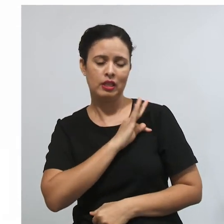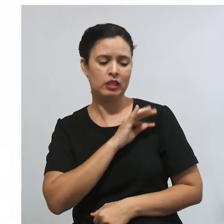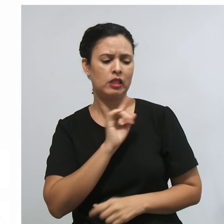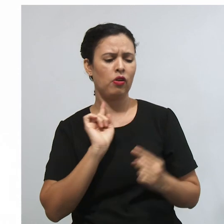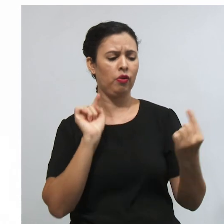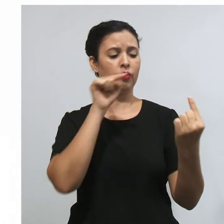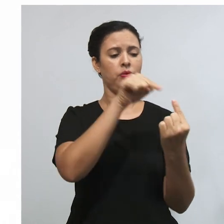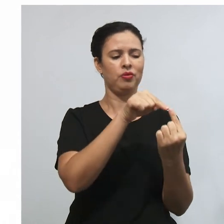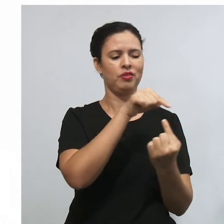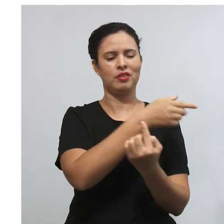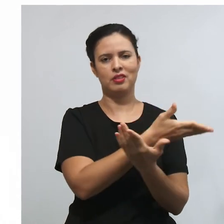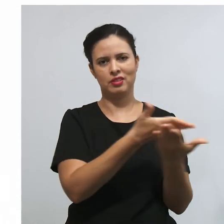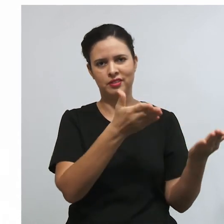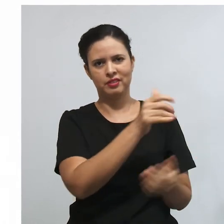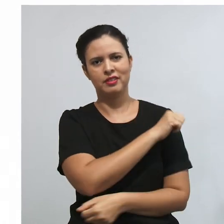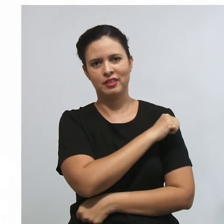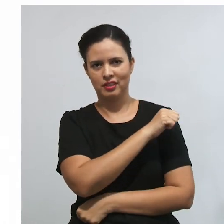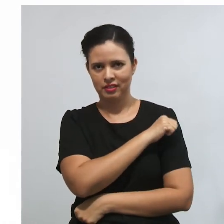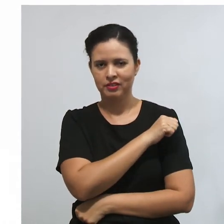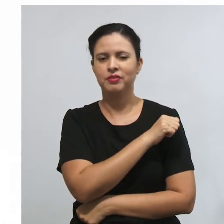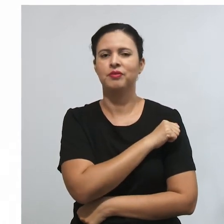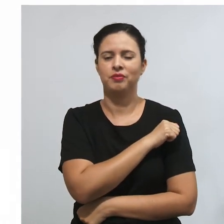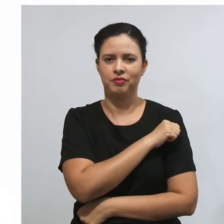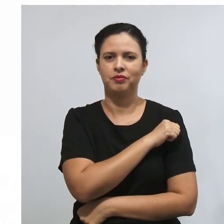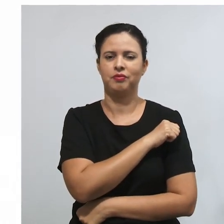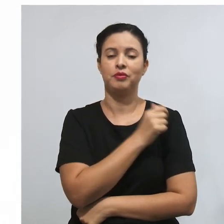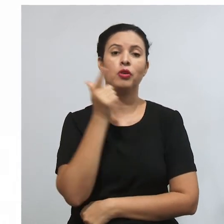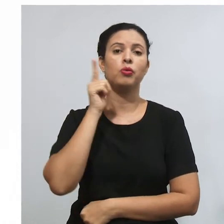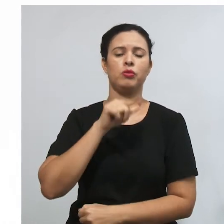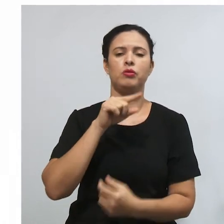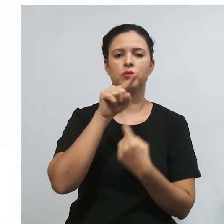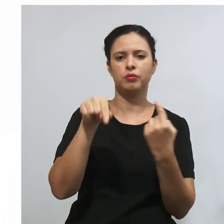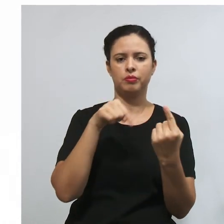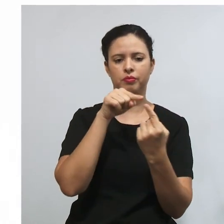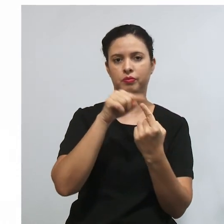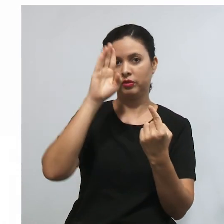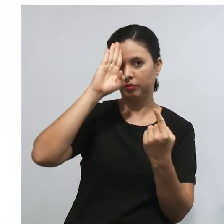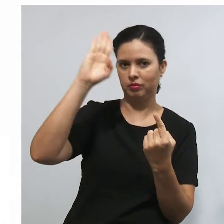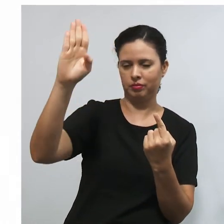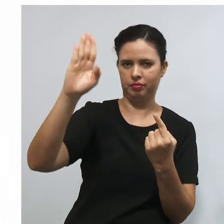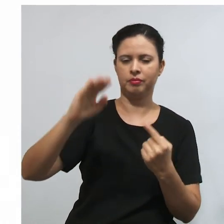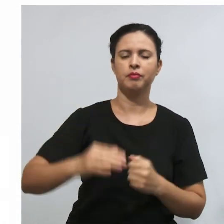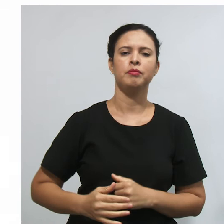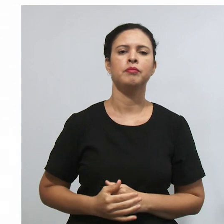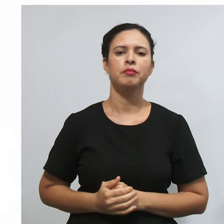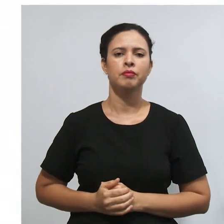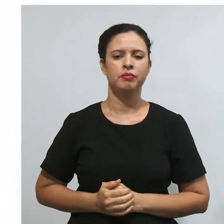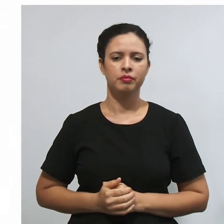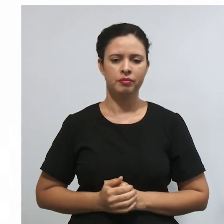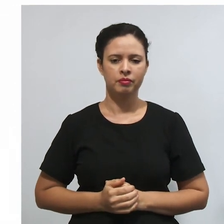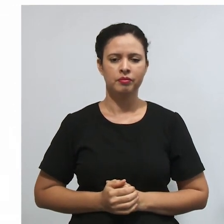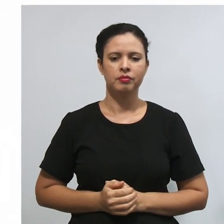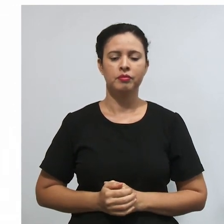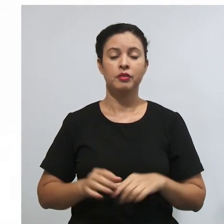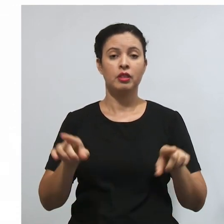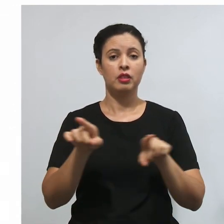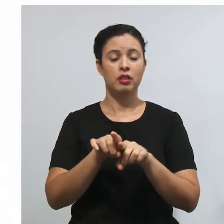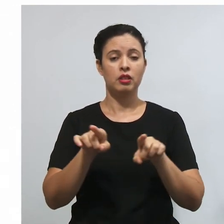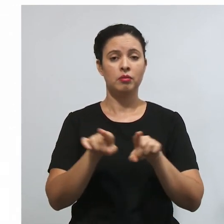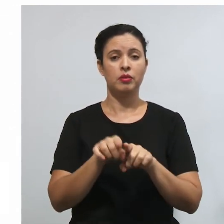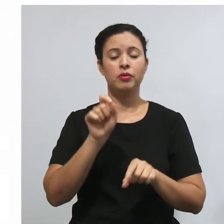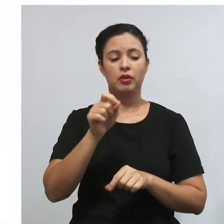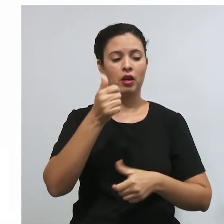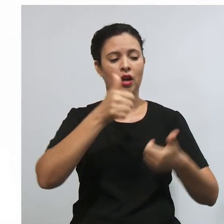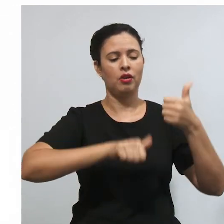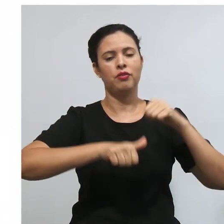podem atingir esse meu objetivo aqui principal, né? E principal,